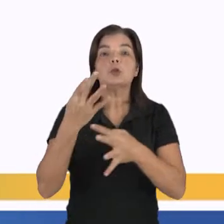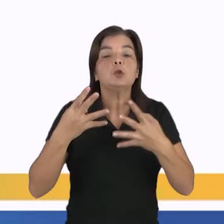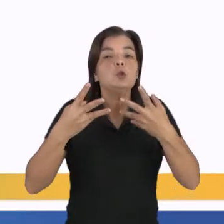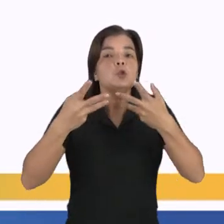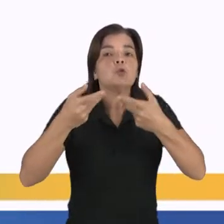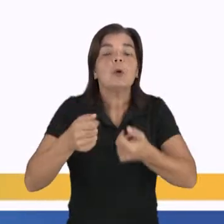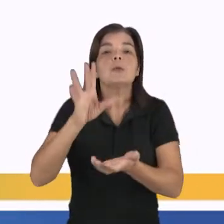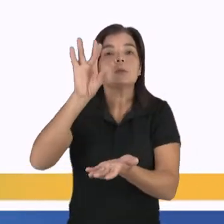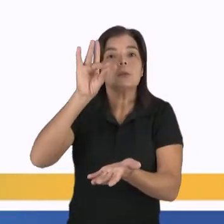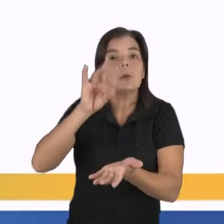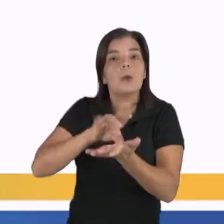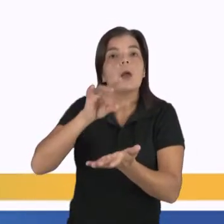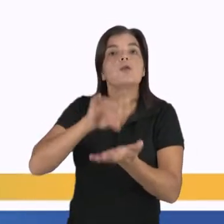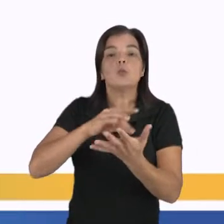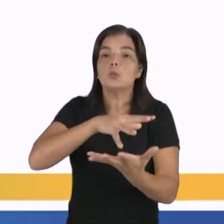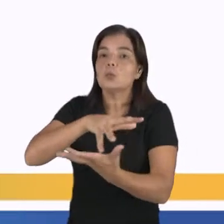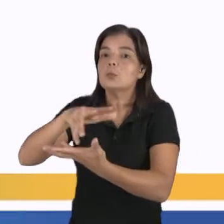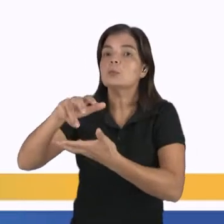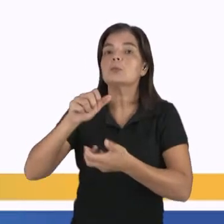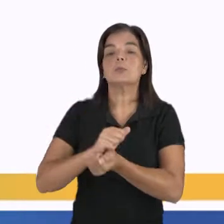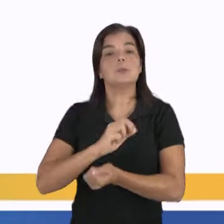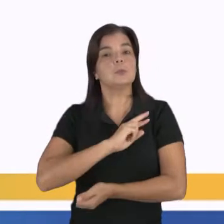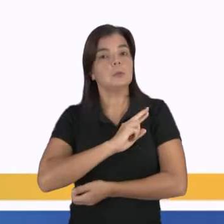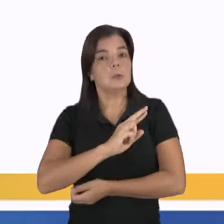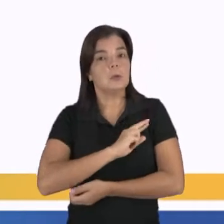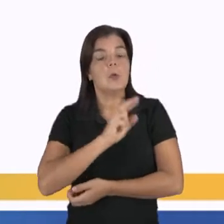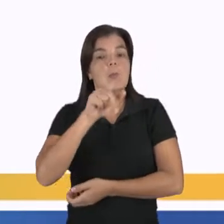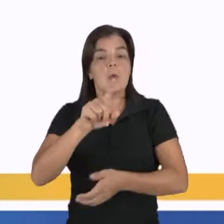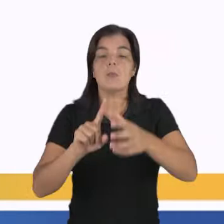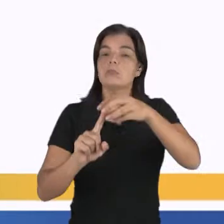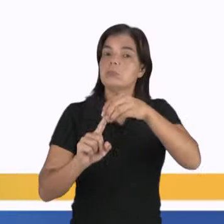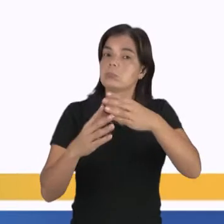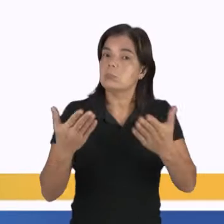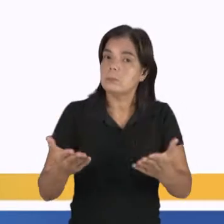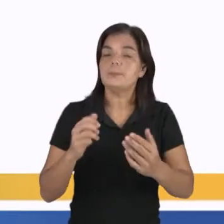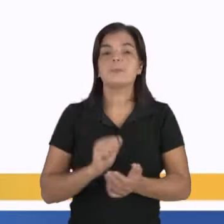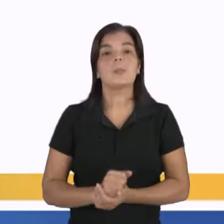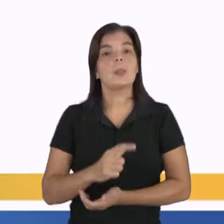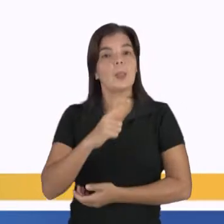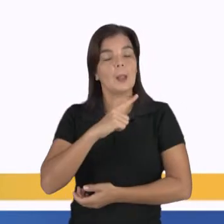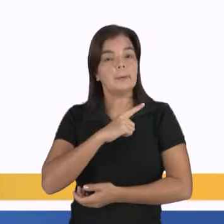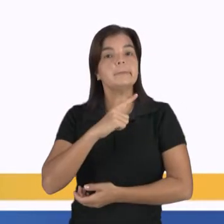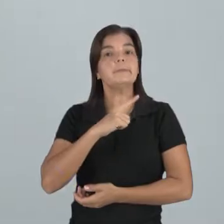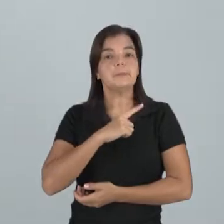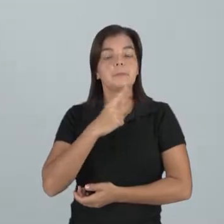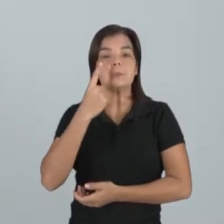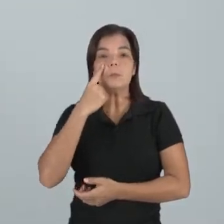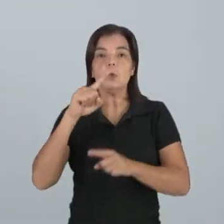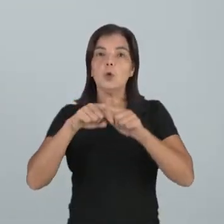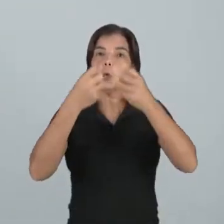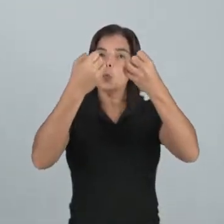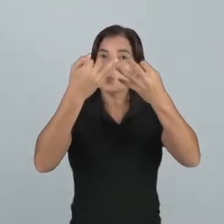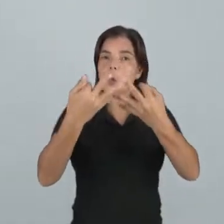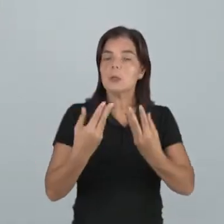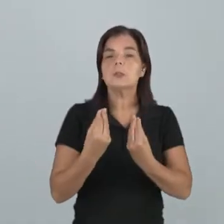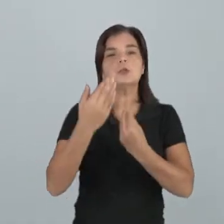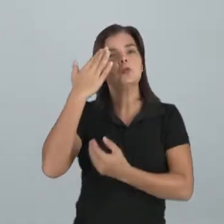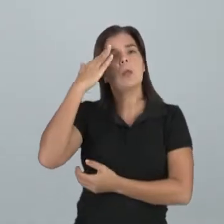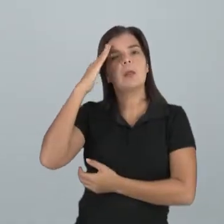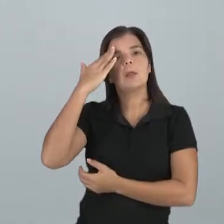abrangente dos fatos reais do mundo religioso. Então, o objetivo é esse. A gente ter uma espécie de catálogo